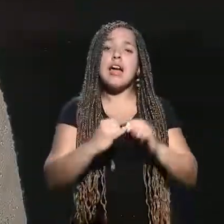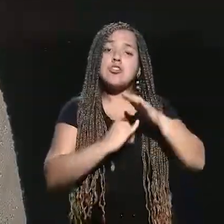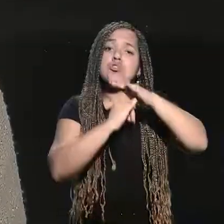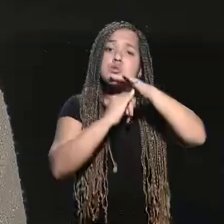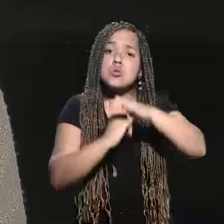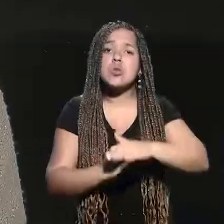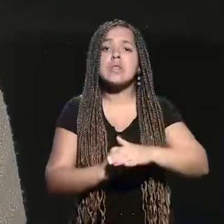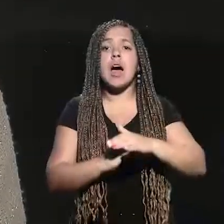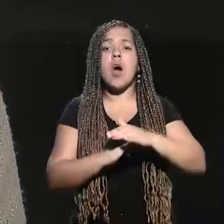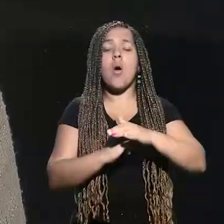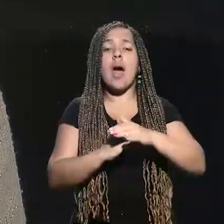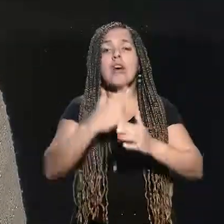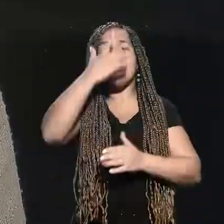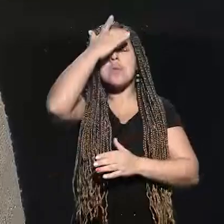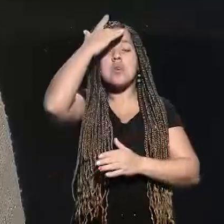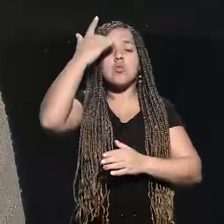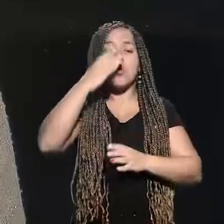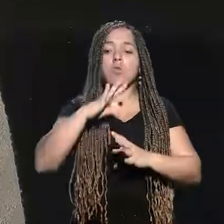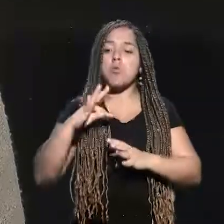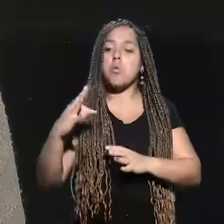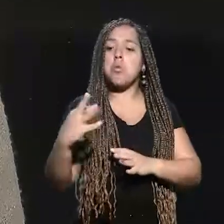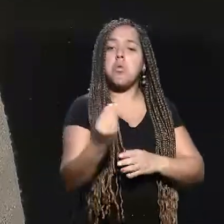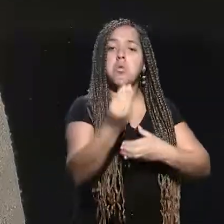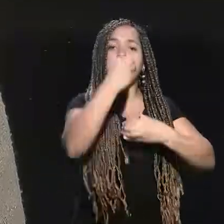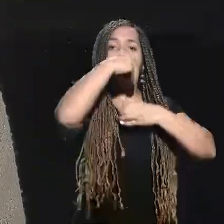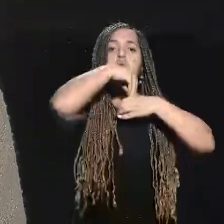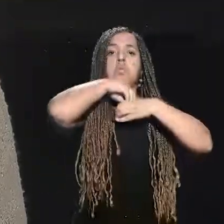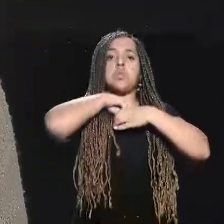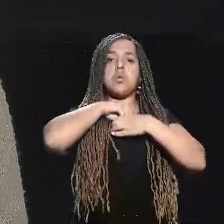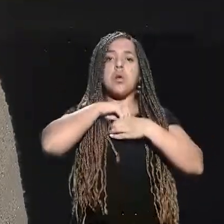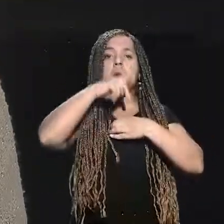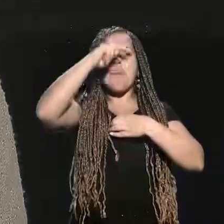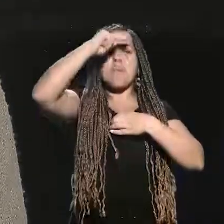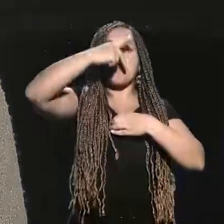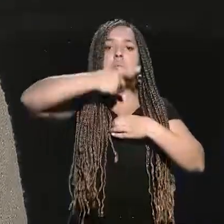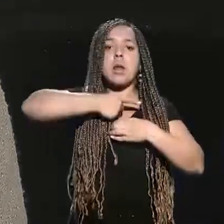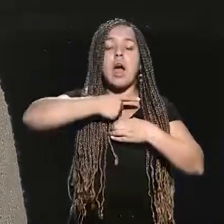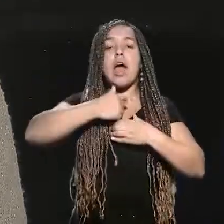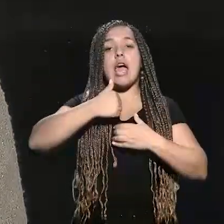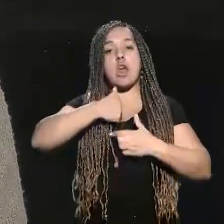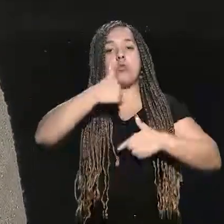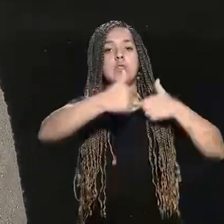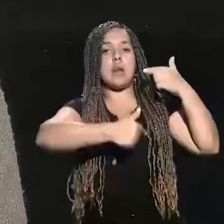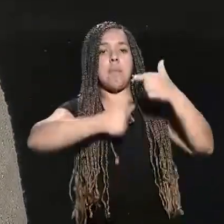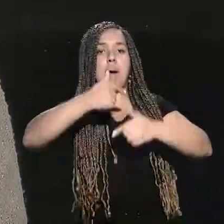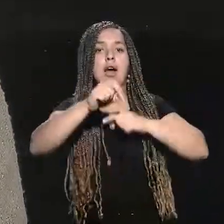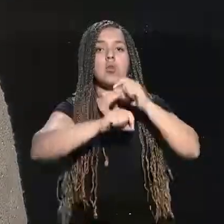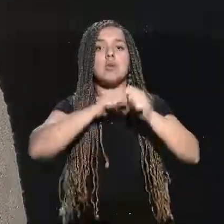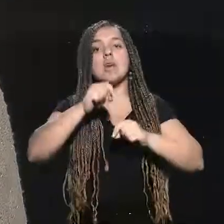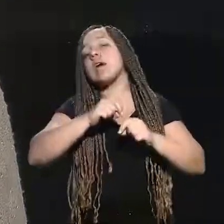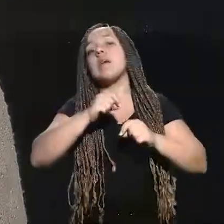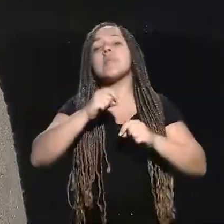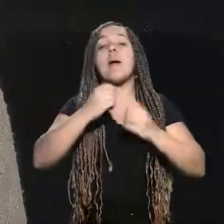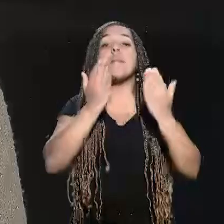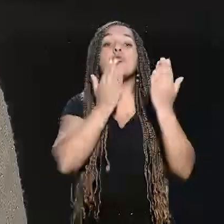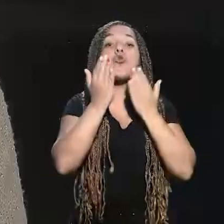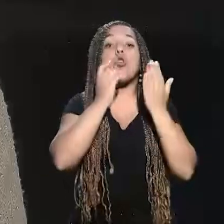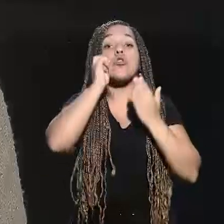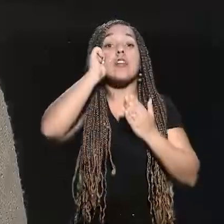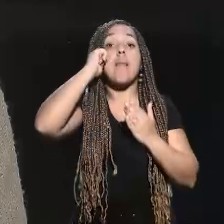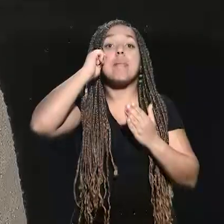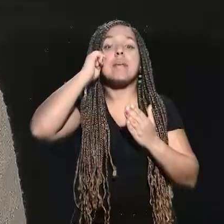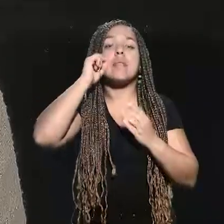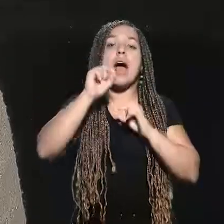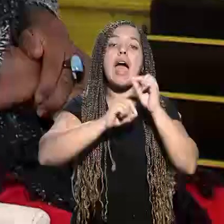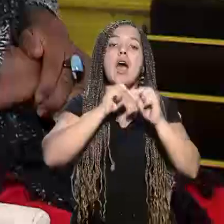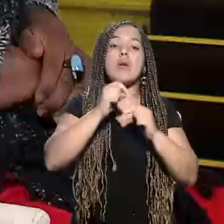né? Angústias que as pessoas internalizam para si mesmas, né? E o trabalho da psicologia preta, que é a abordagem que eu